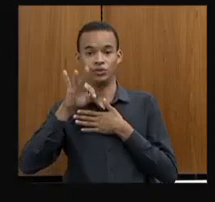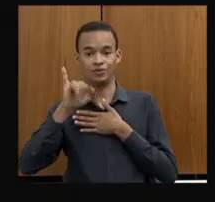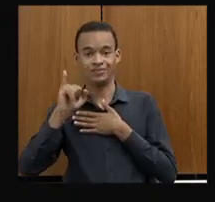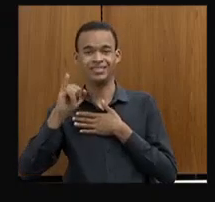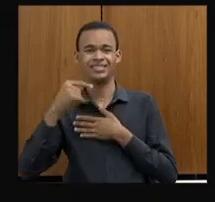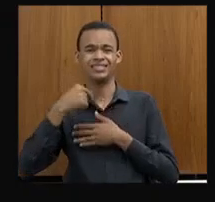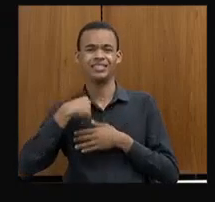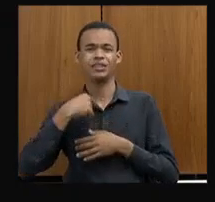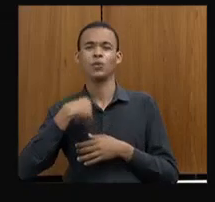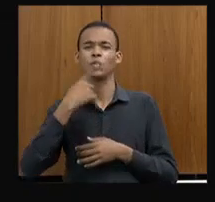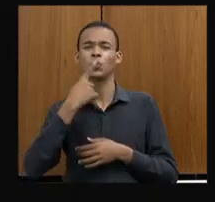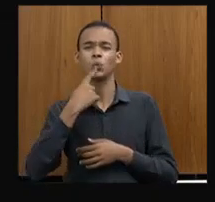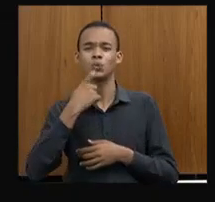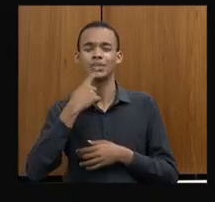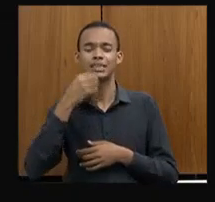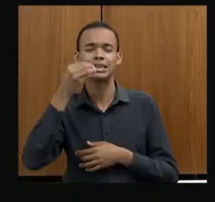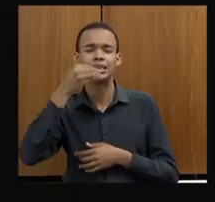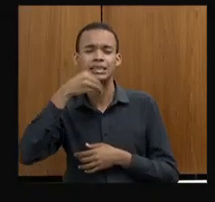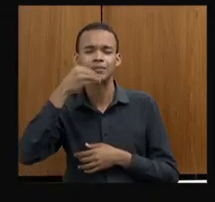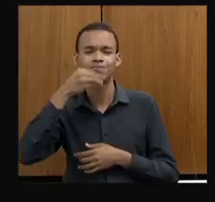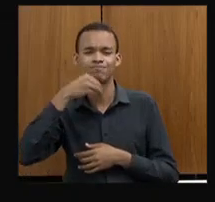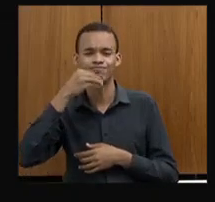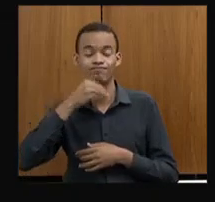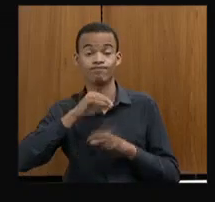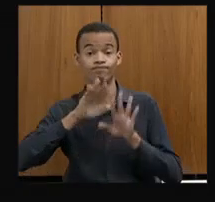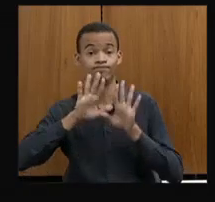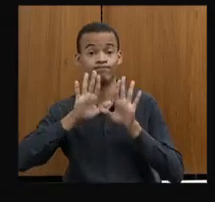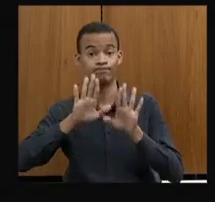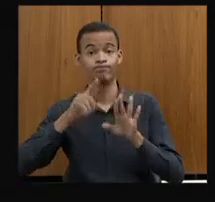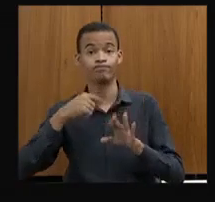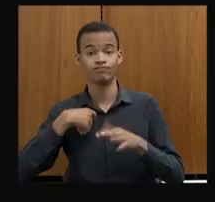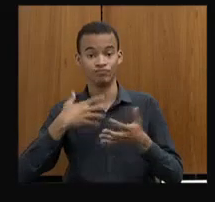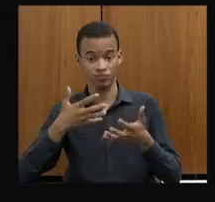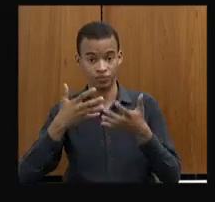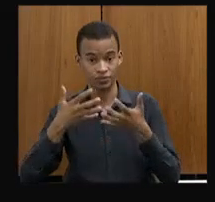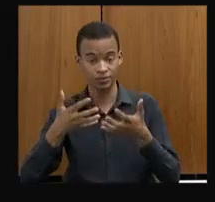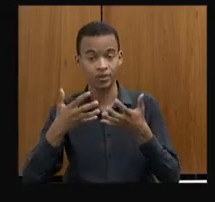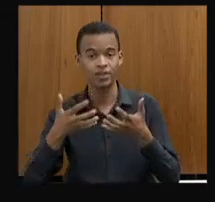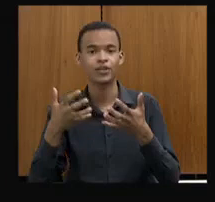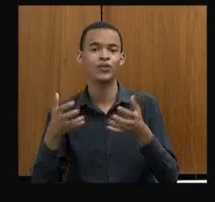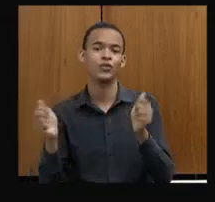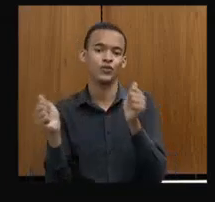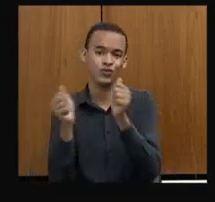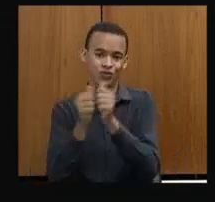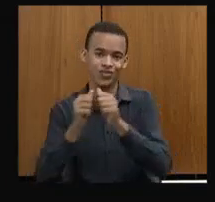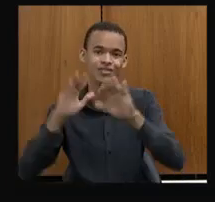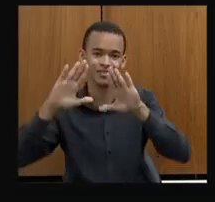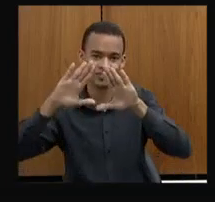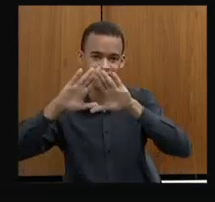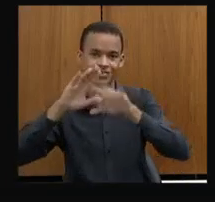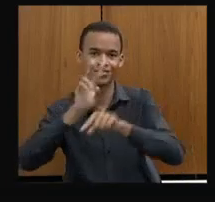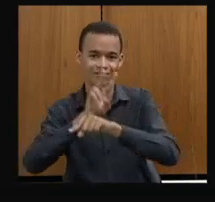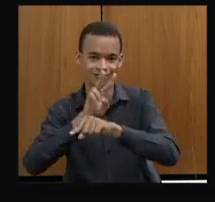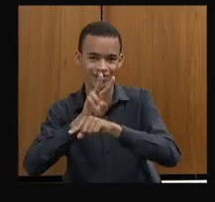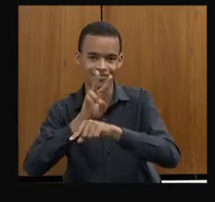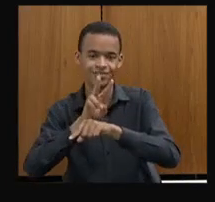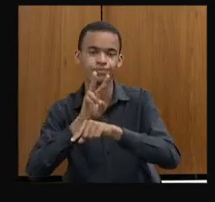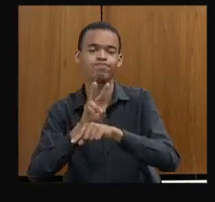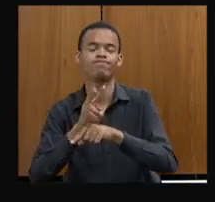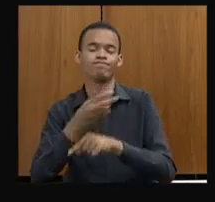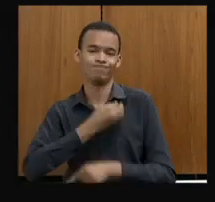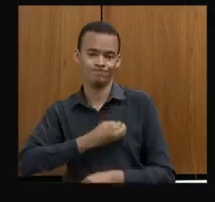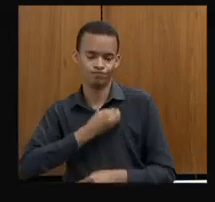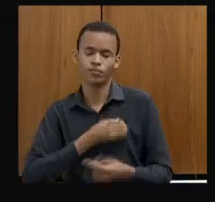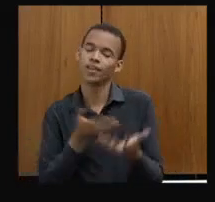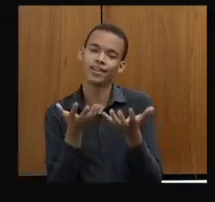anemia mas eu não poderia deixar de participar dessa última Assembleia fiscaliza ainda mais com